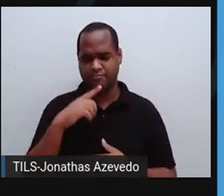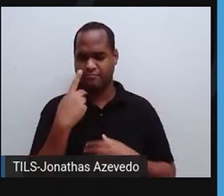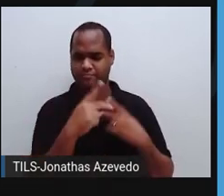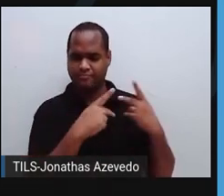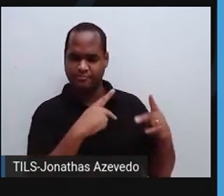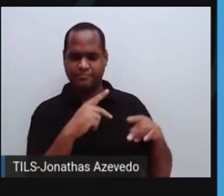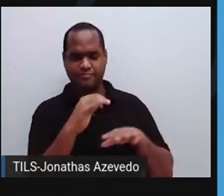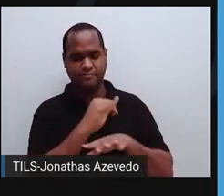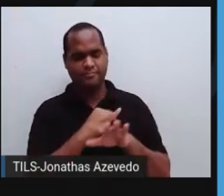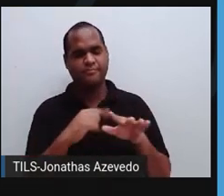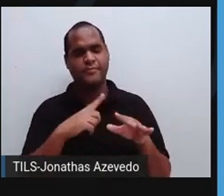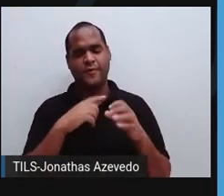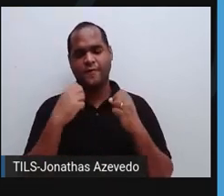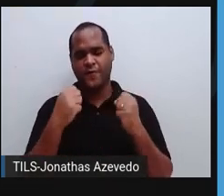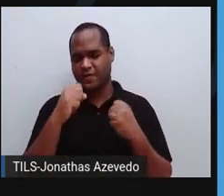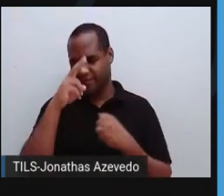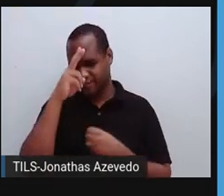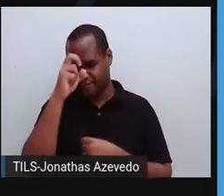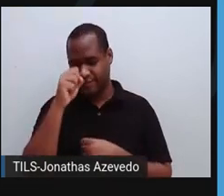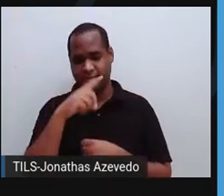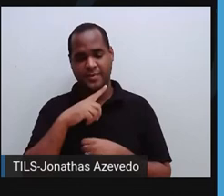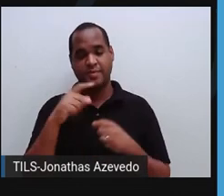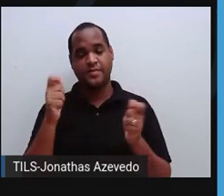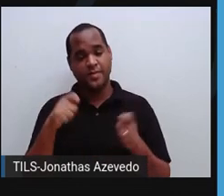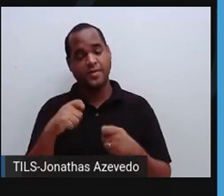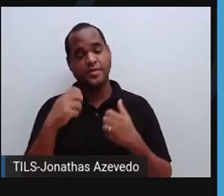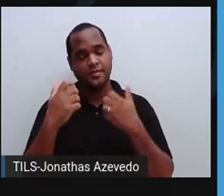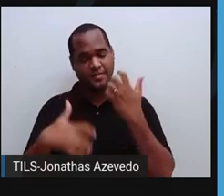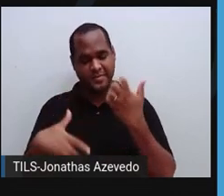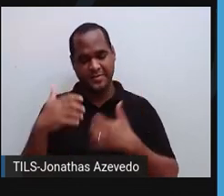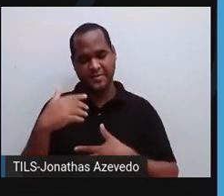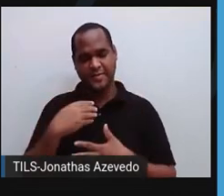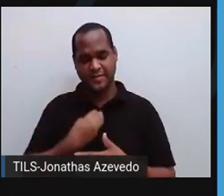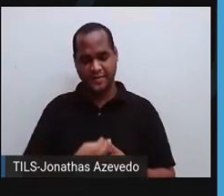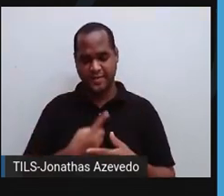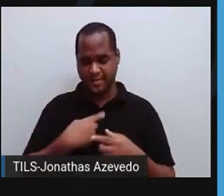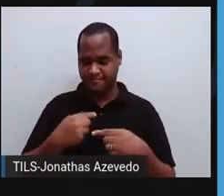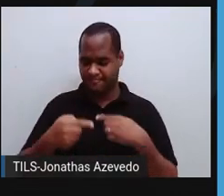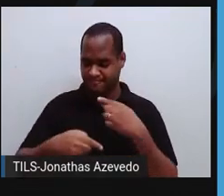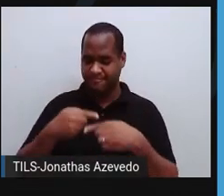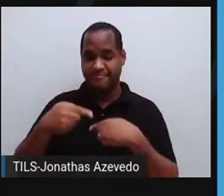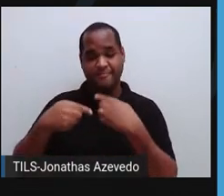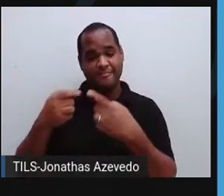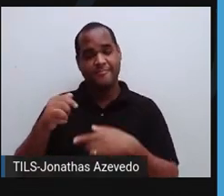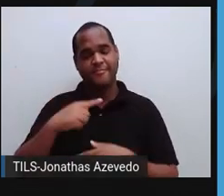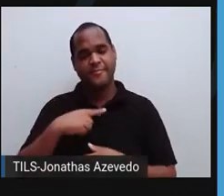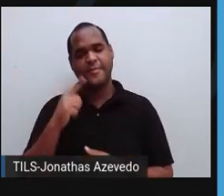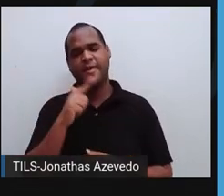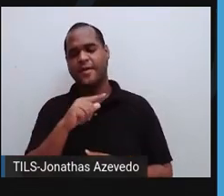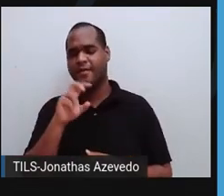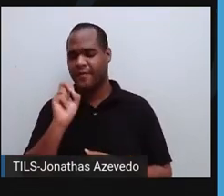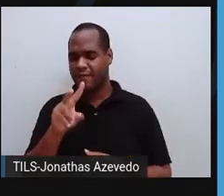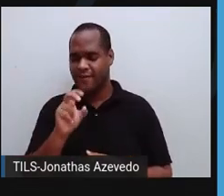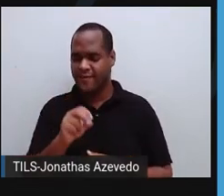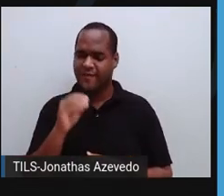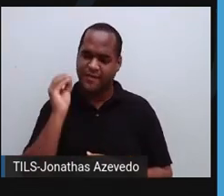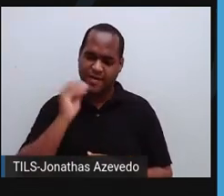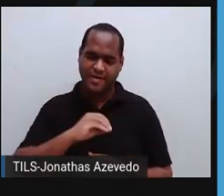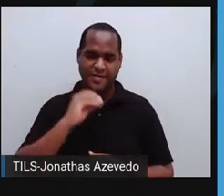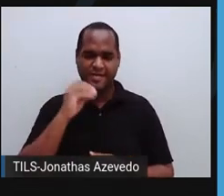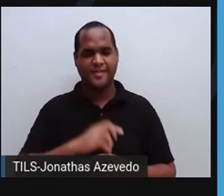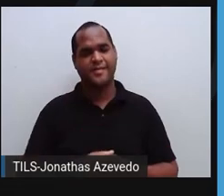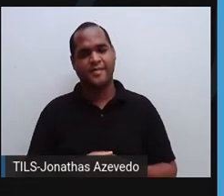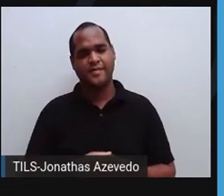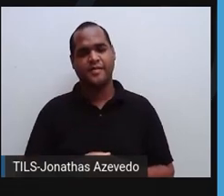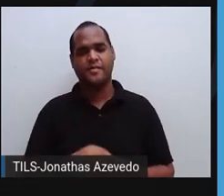venenos mais potentes, prevaleciam, sobreviviam e se reproduziam. E as que tinham venenos um pouco menos potentes, iam